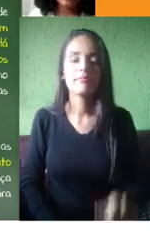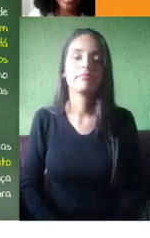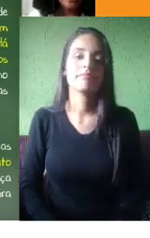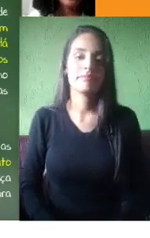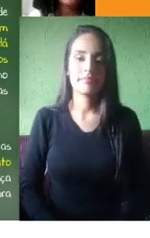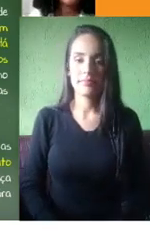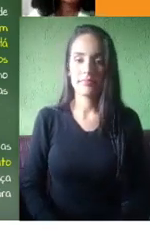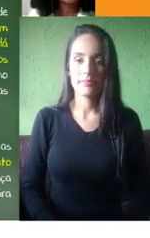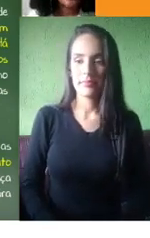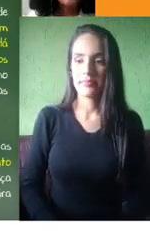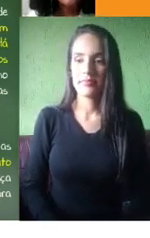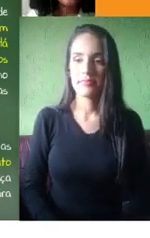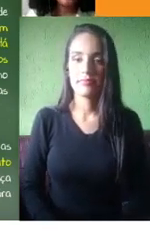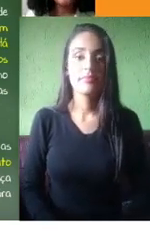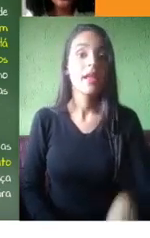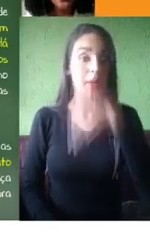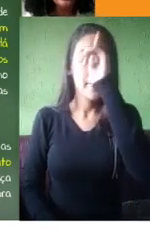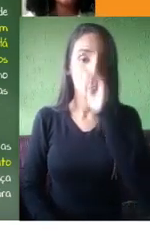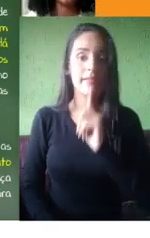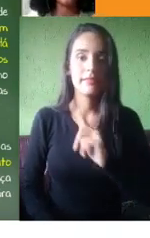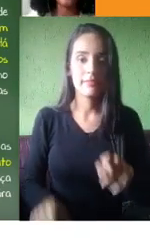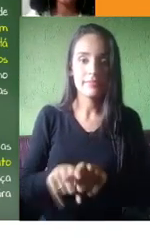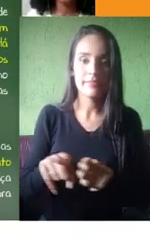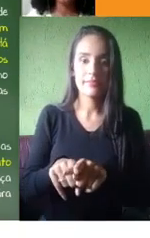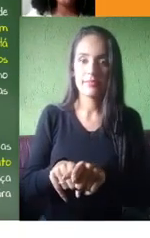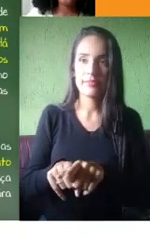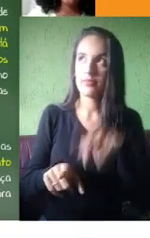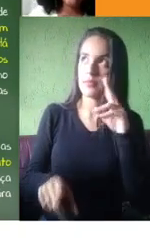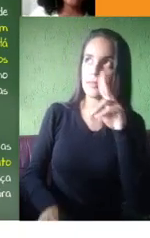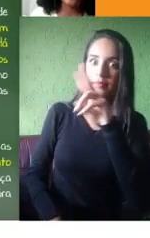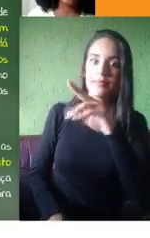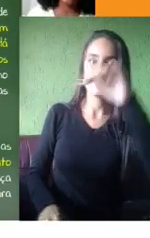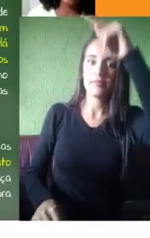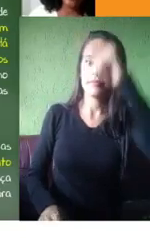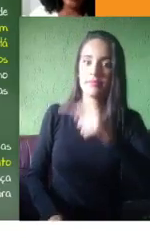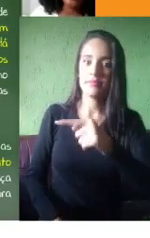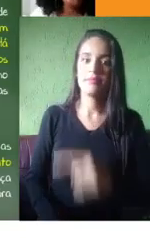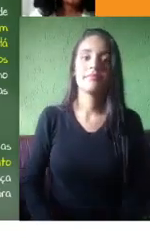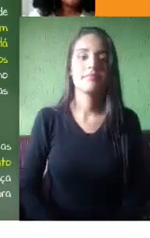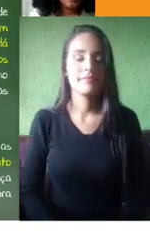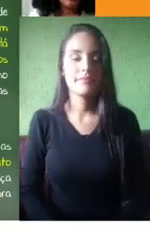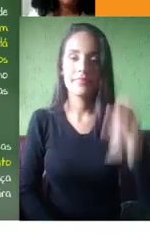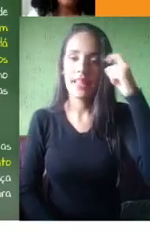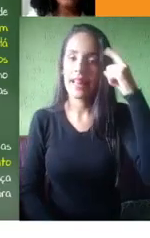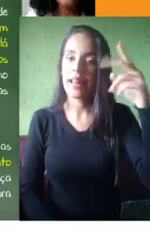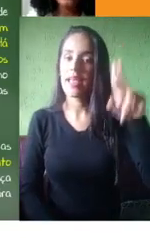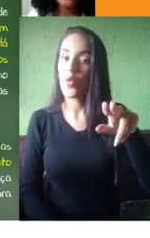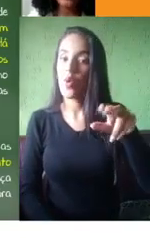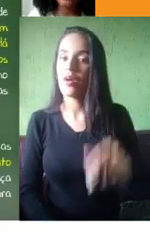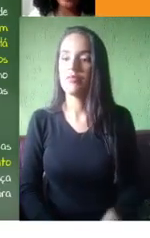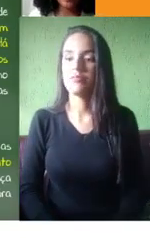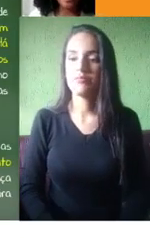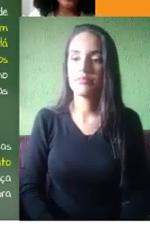grandes mazelas serem de fato resolvidas, né? Não como foi. Teve abolição, porém, não